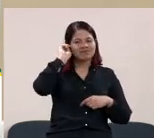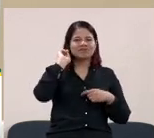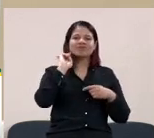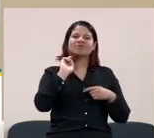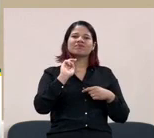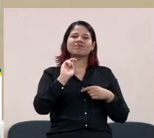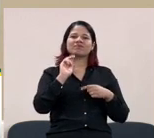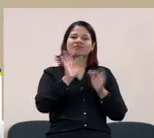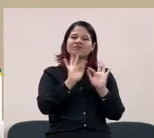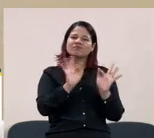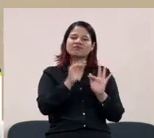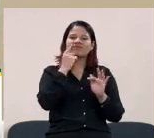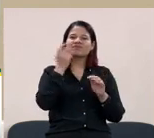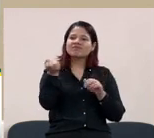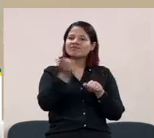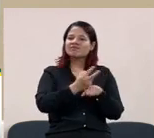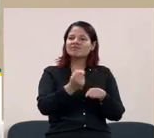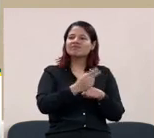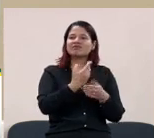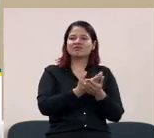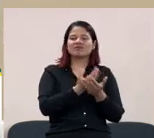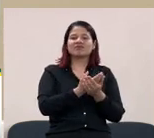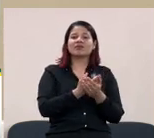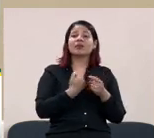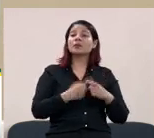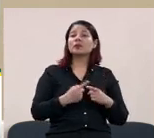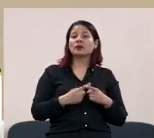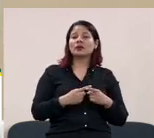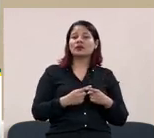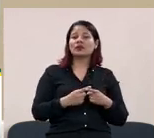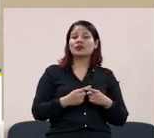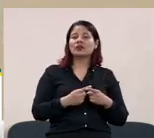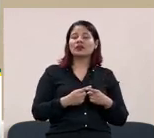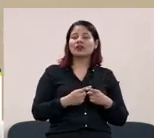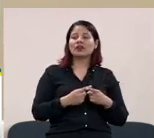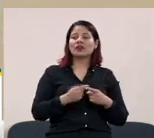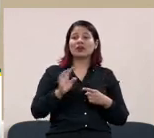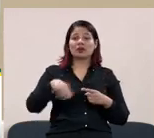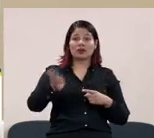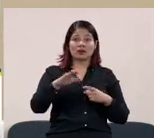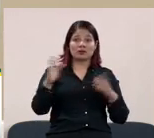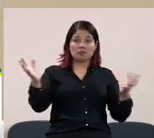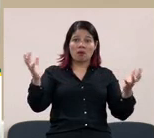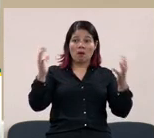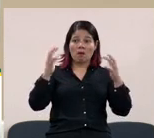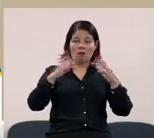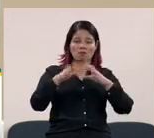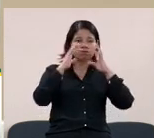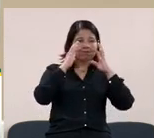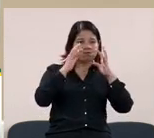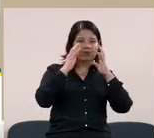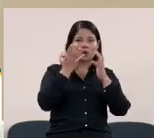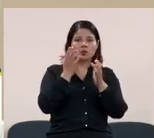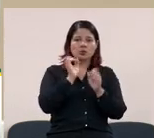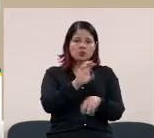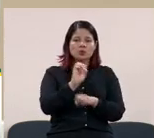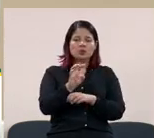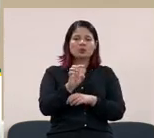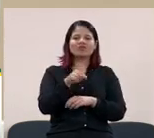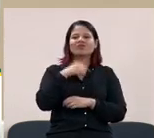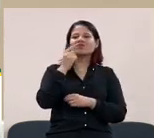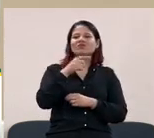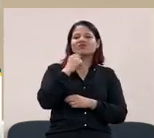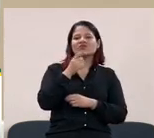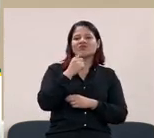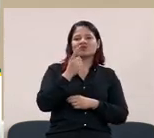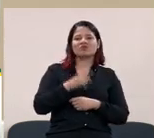Isso está atrelado à nossa falta de capacidade de atender uma amplitude maior de alunos com programas